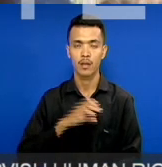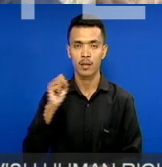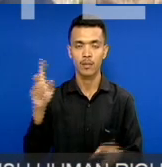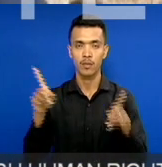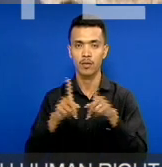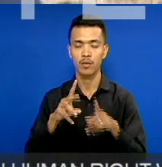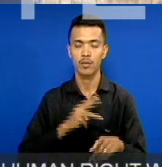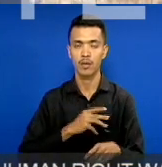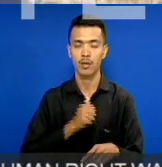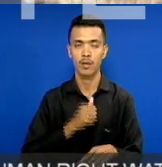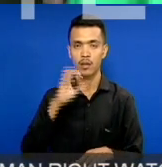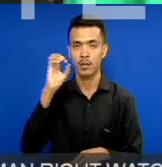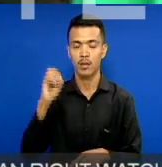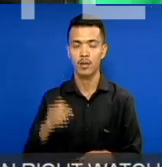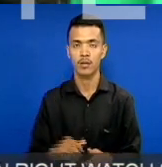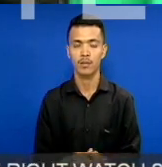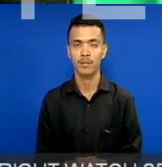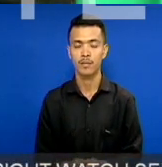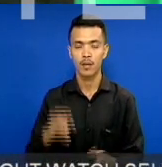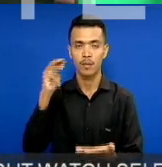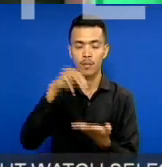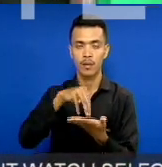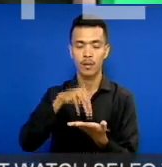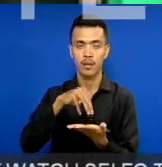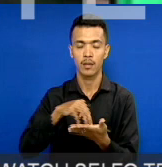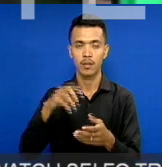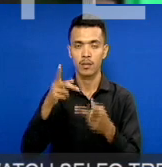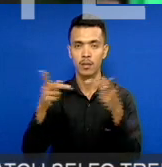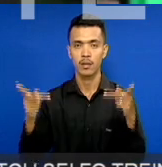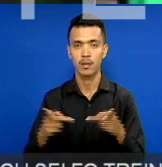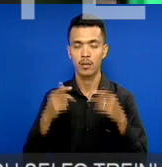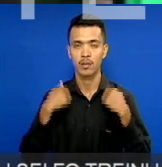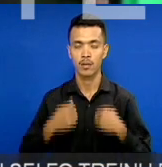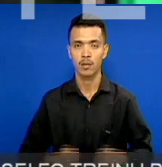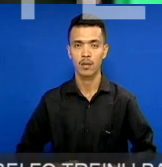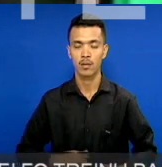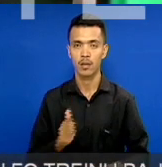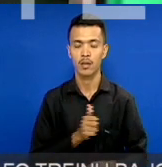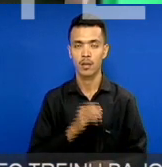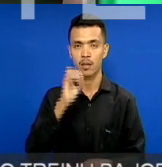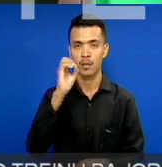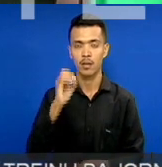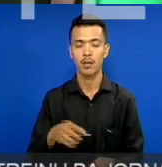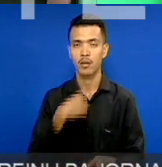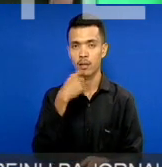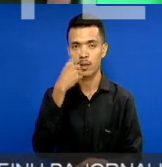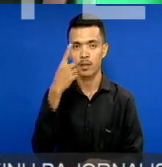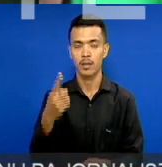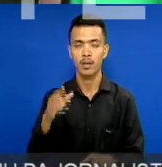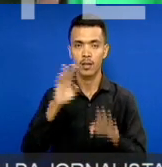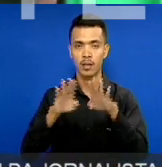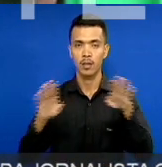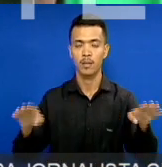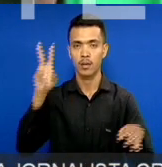Ainaro, município Ainaro. Médico geral básico Centro Saúde Ainaro, Flamina dos Reis Arroso, justifica.